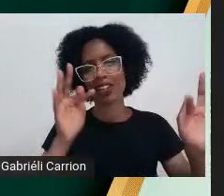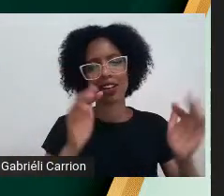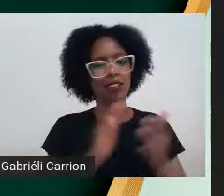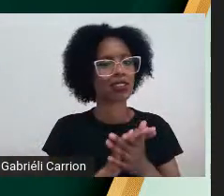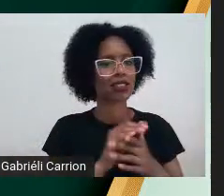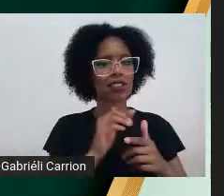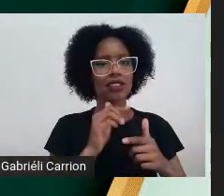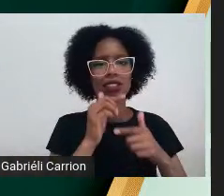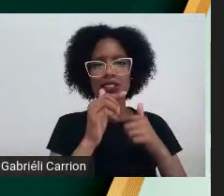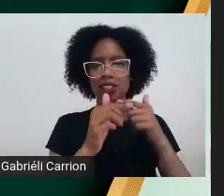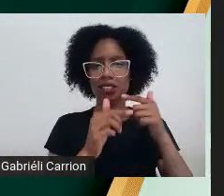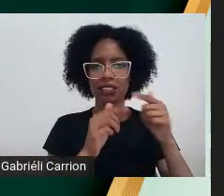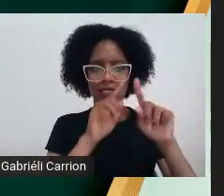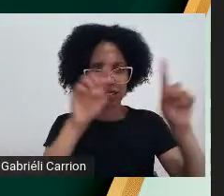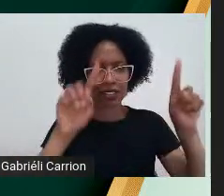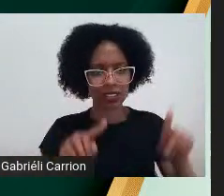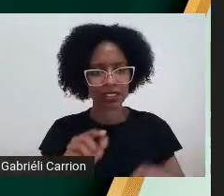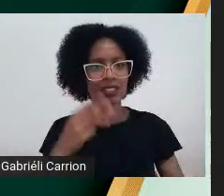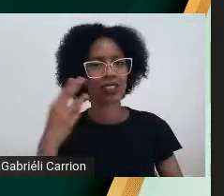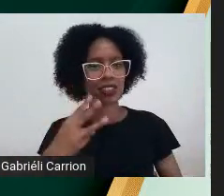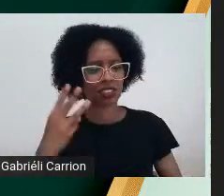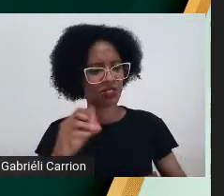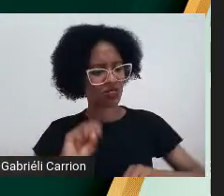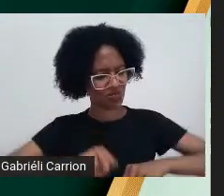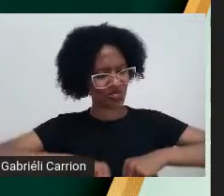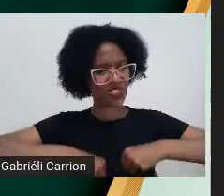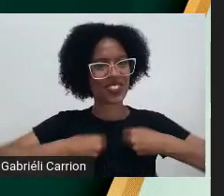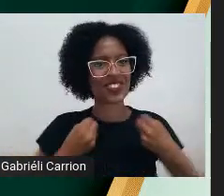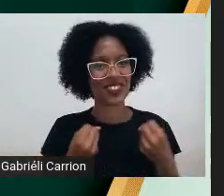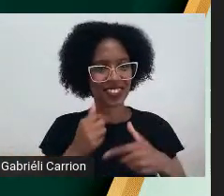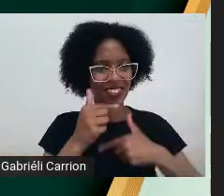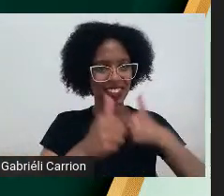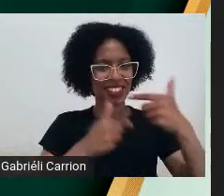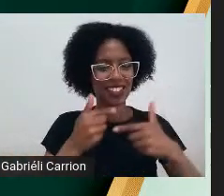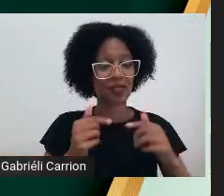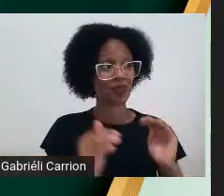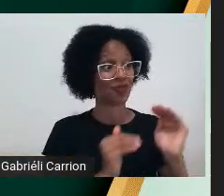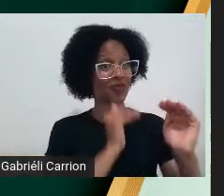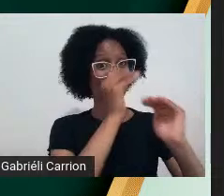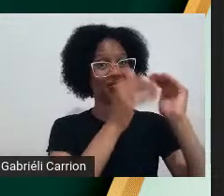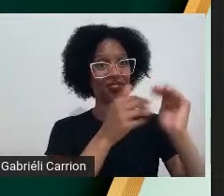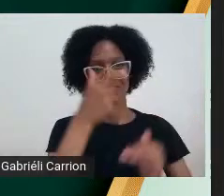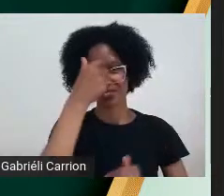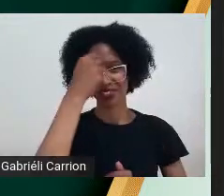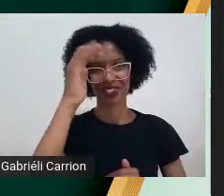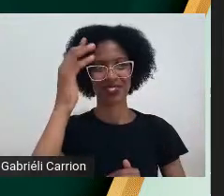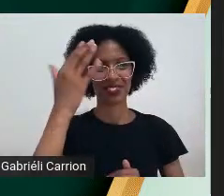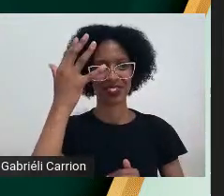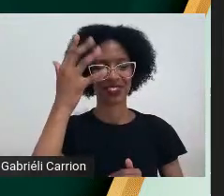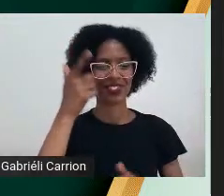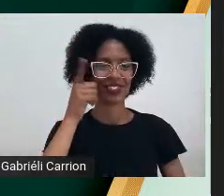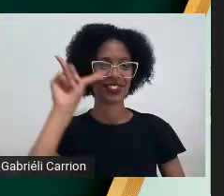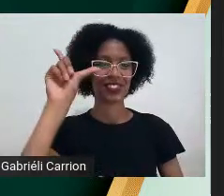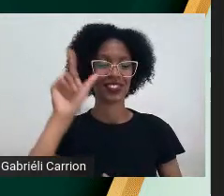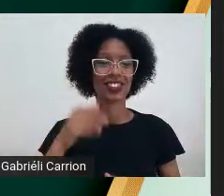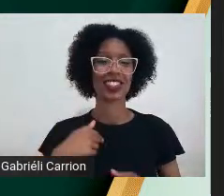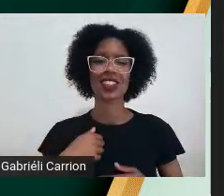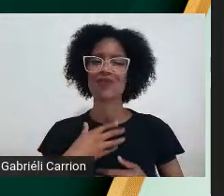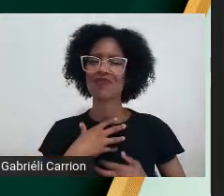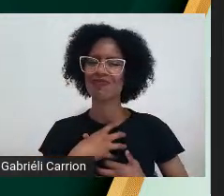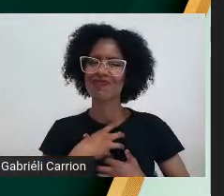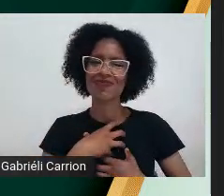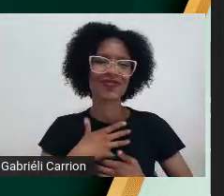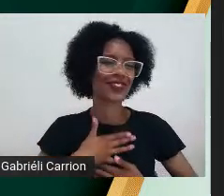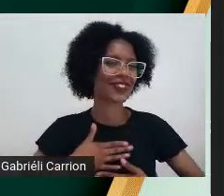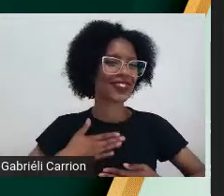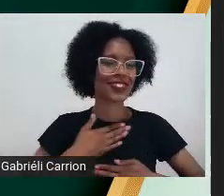terceirizados que com tanto afinco trabalham na construção e desenvolvimento da Unipam. É com imensa